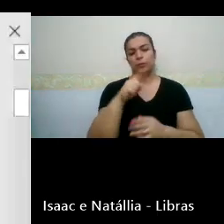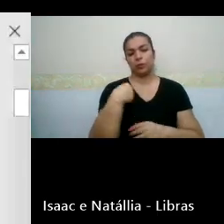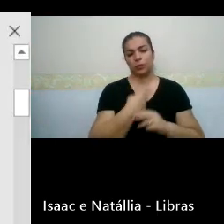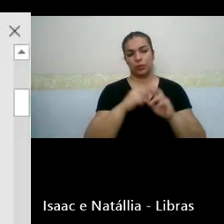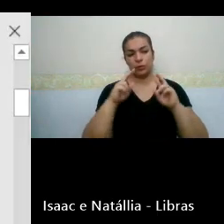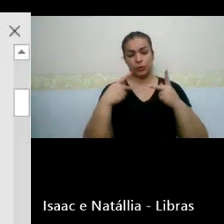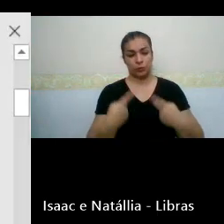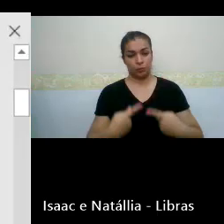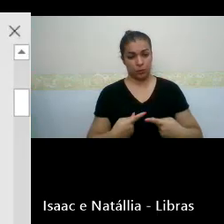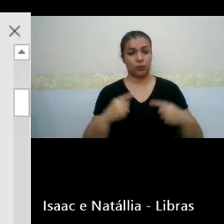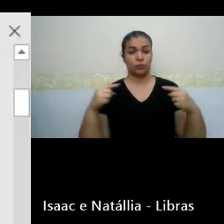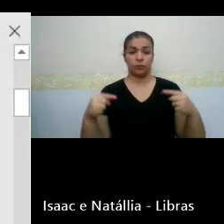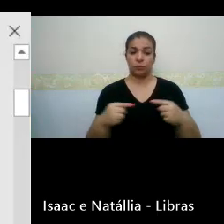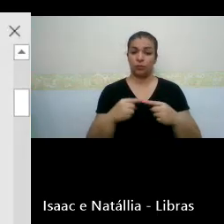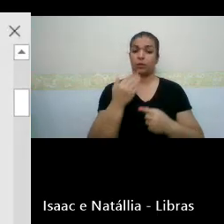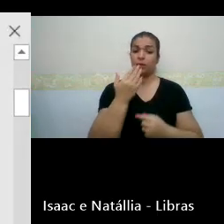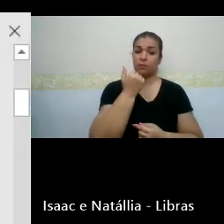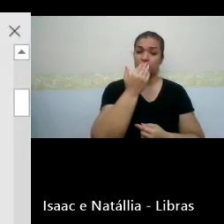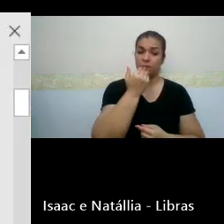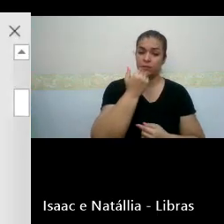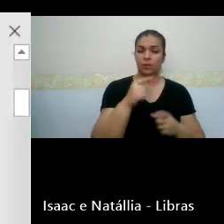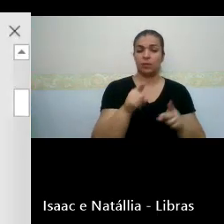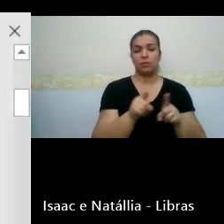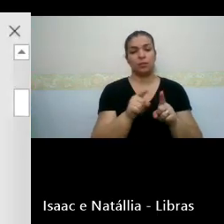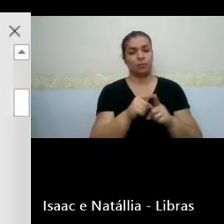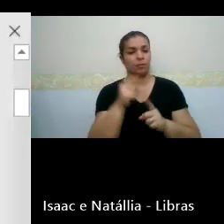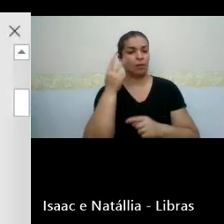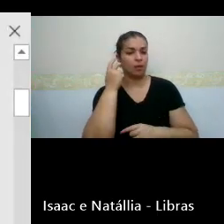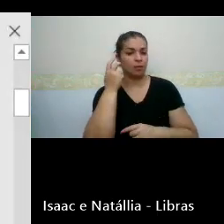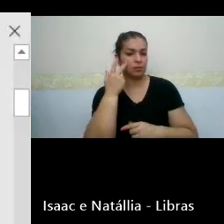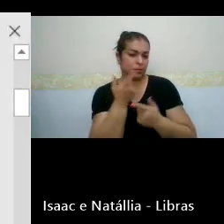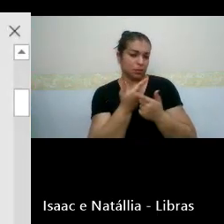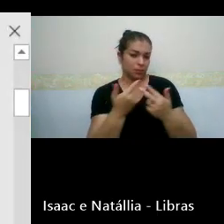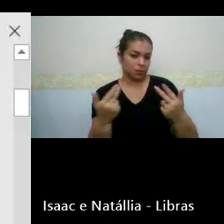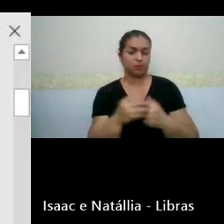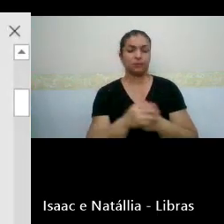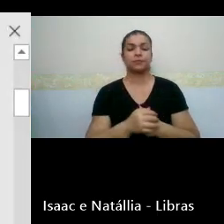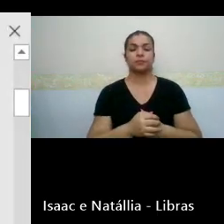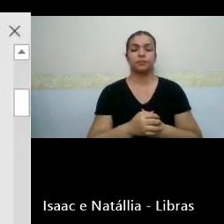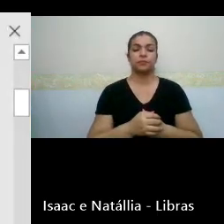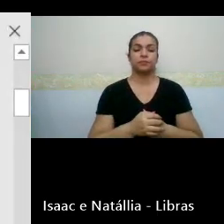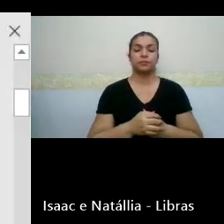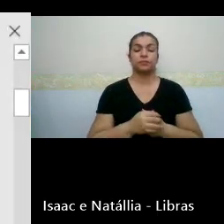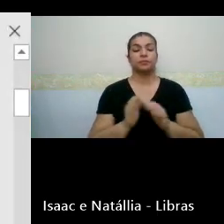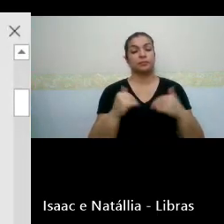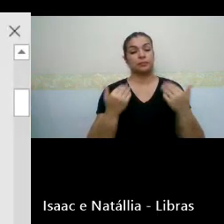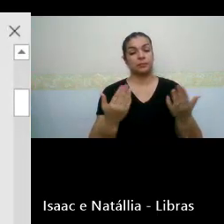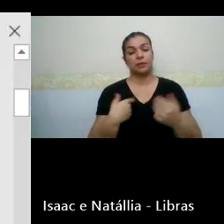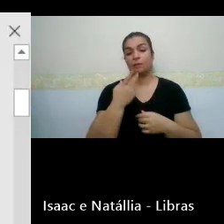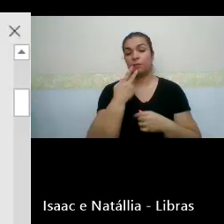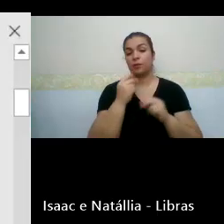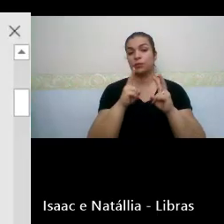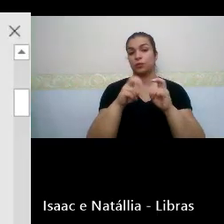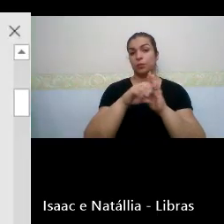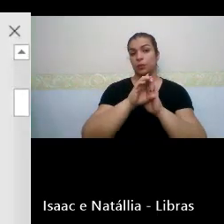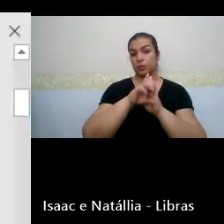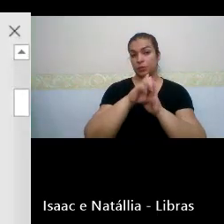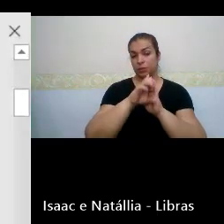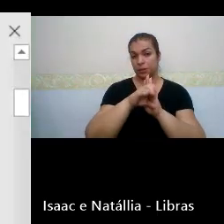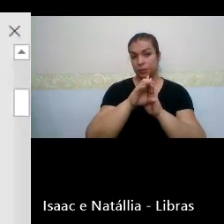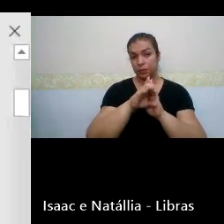alimentação, fonte de lazer, tá? E ainda falando de conceitos, a